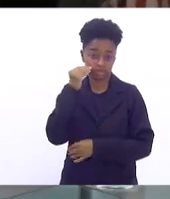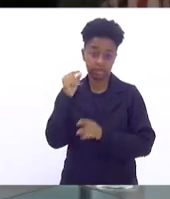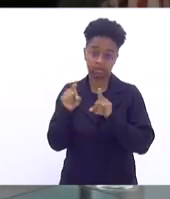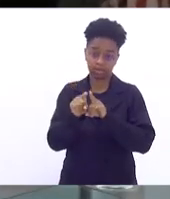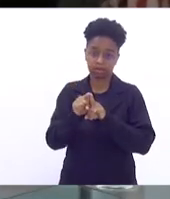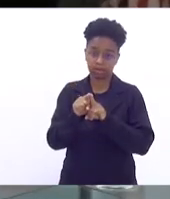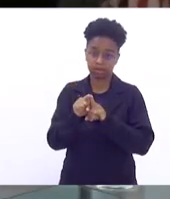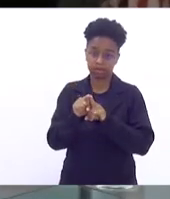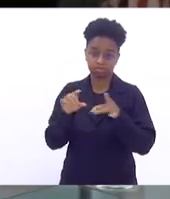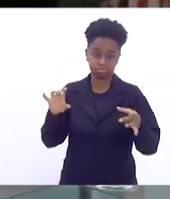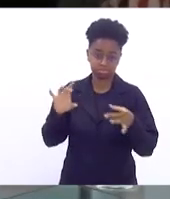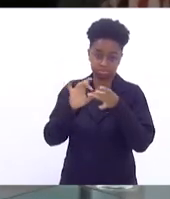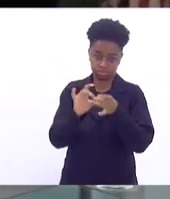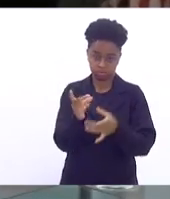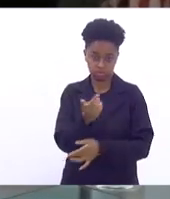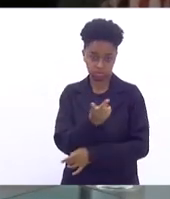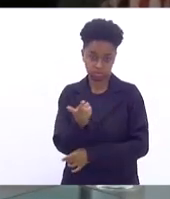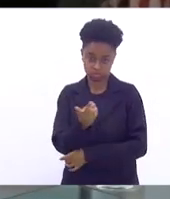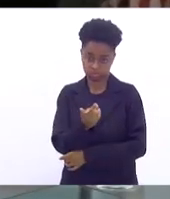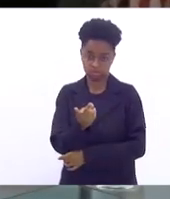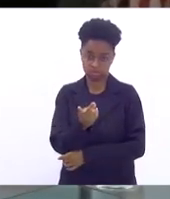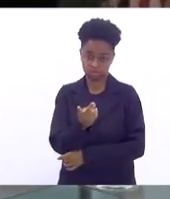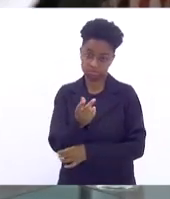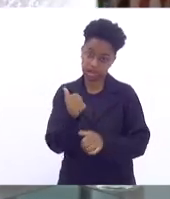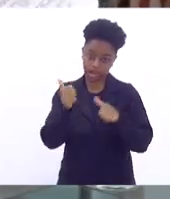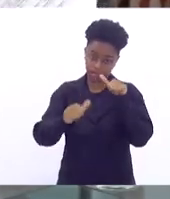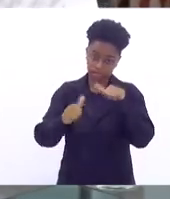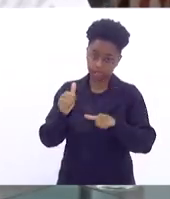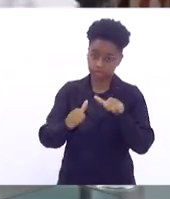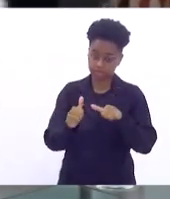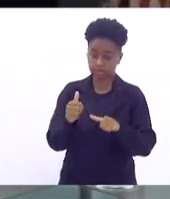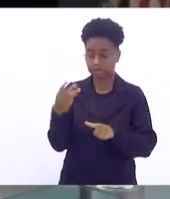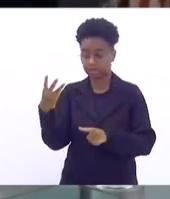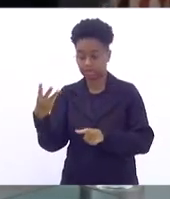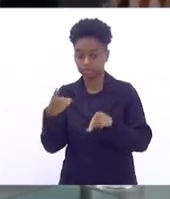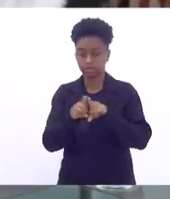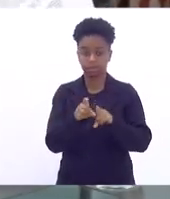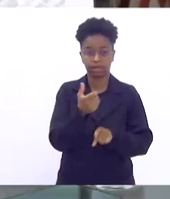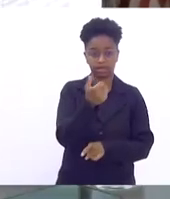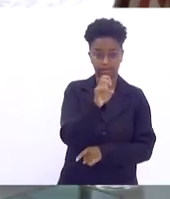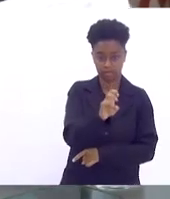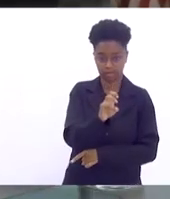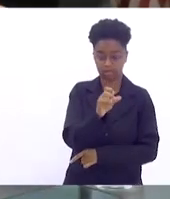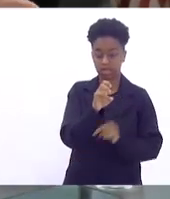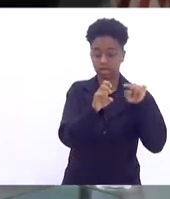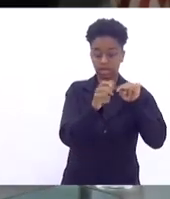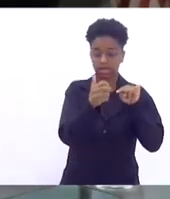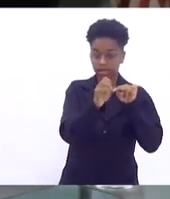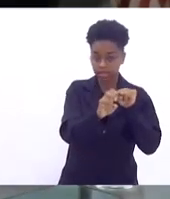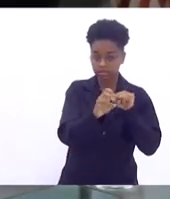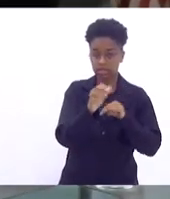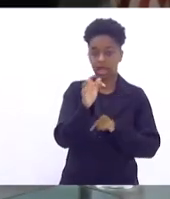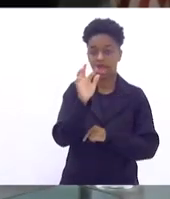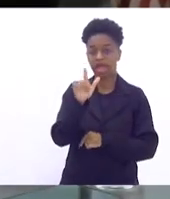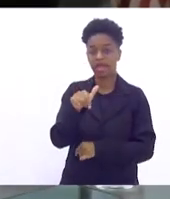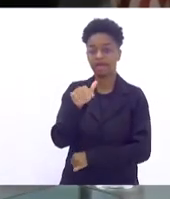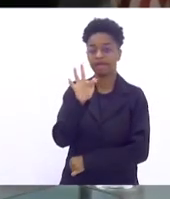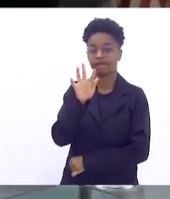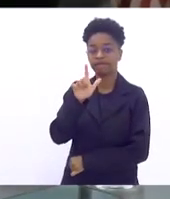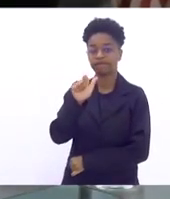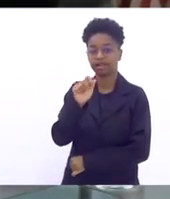fundir os dois não enfim finalizar o três junto com 15 ou 15 a do deputado Flávio